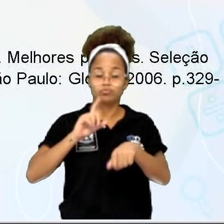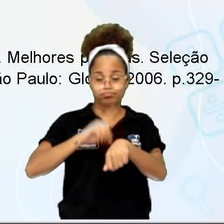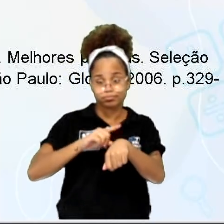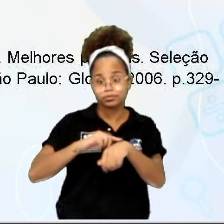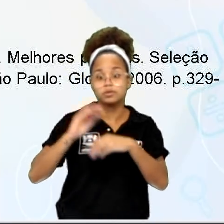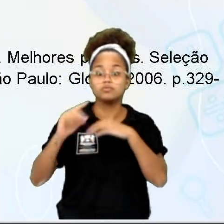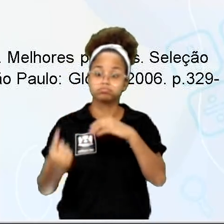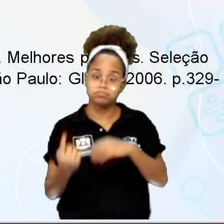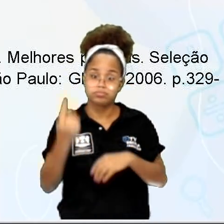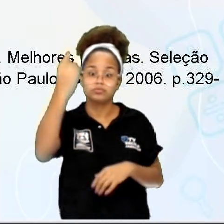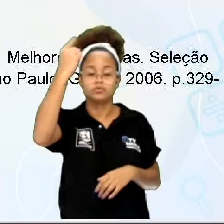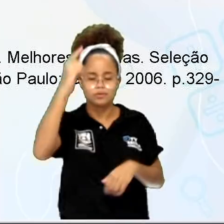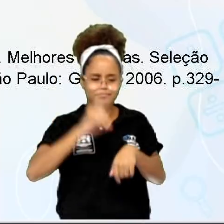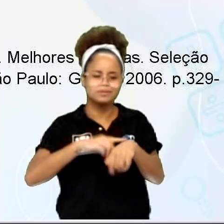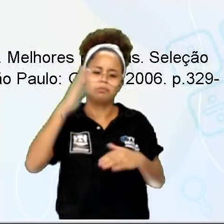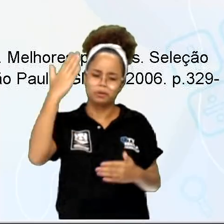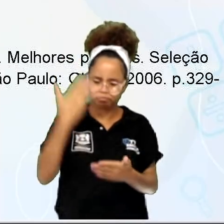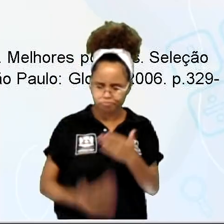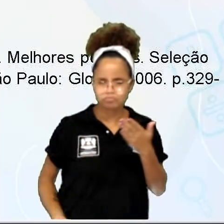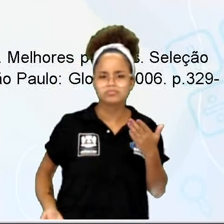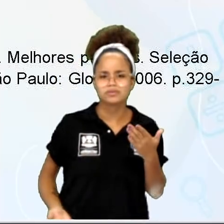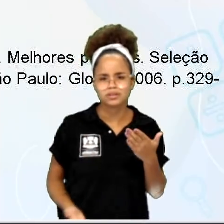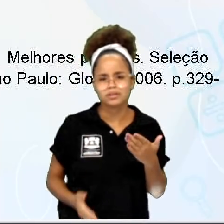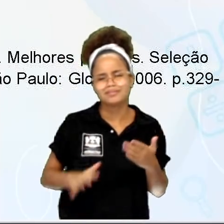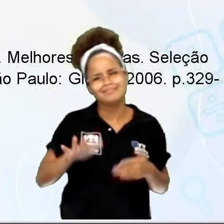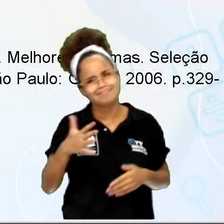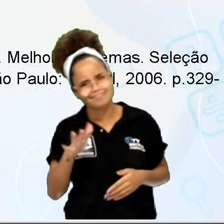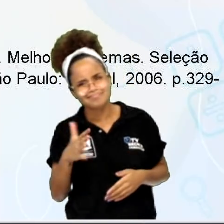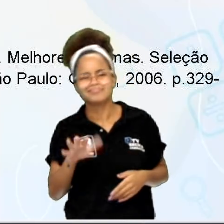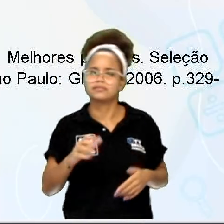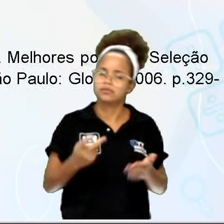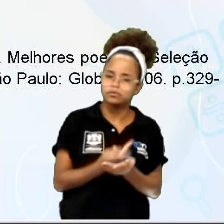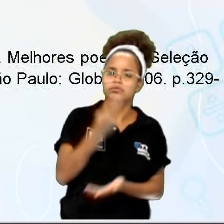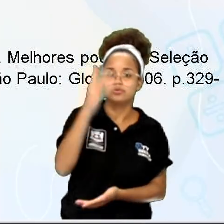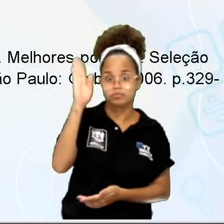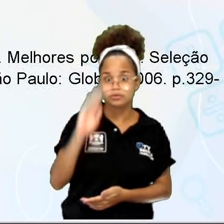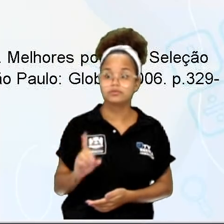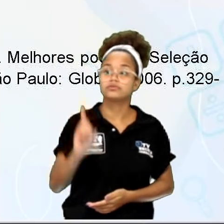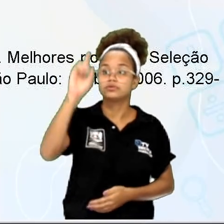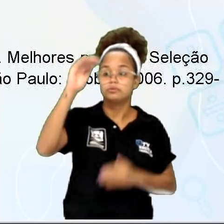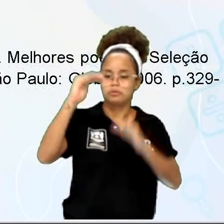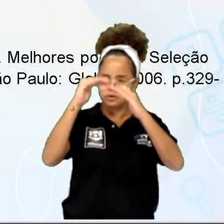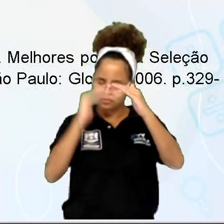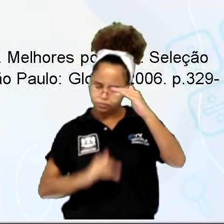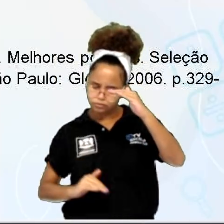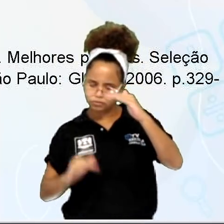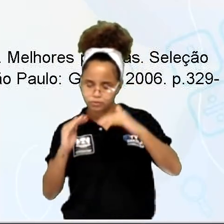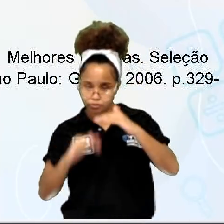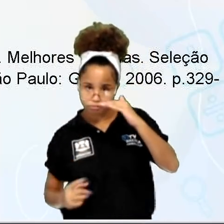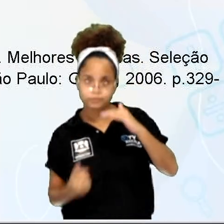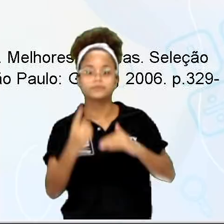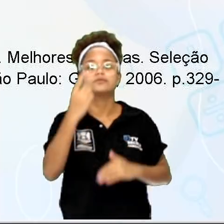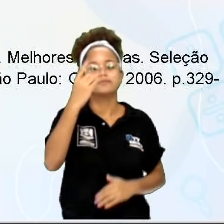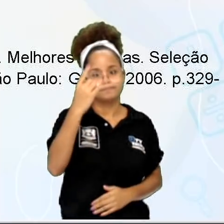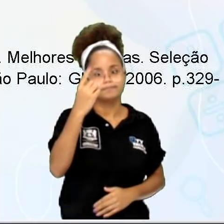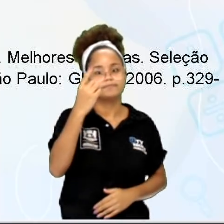tempo mesmo derruba. Talvez ainda aconteça que o Brasil de cima desça e o Brasil de baixo